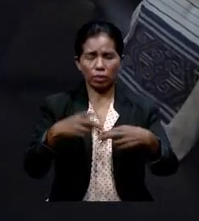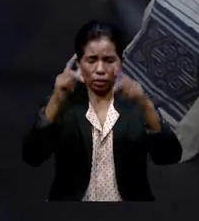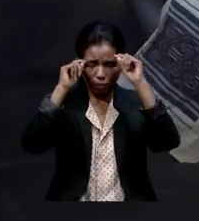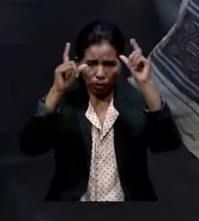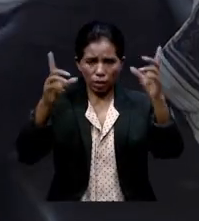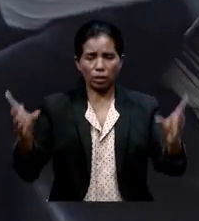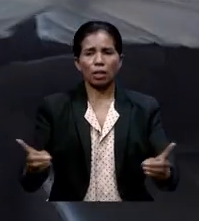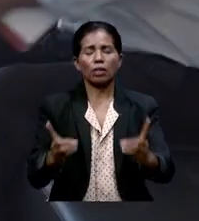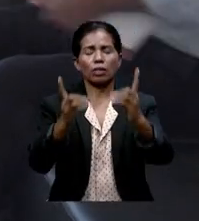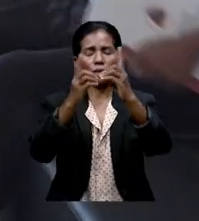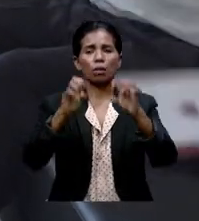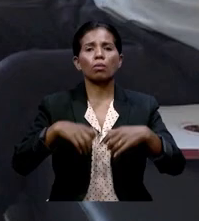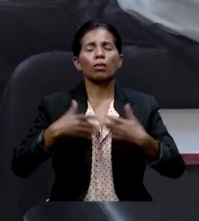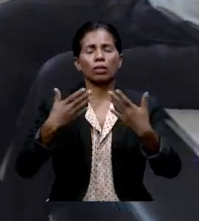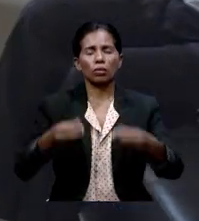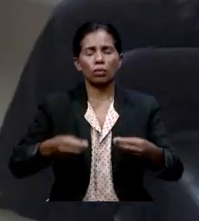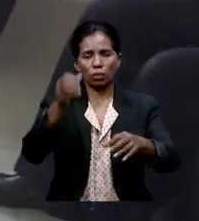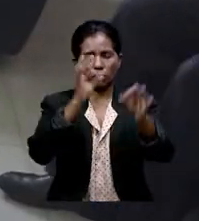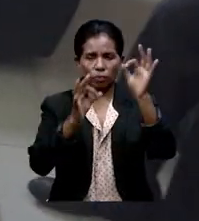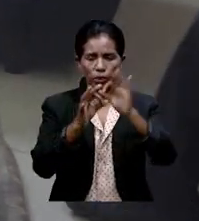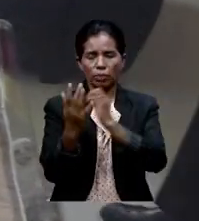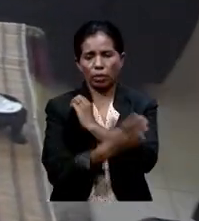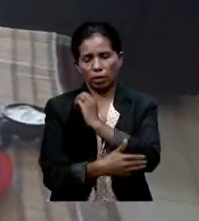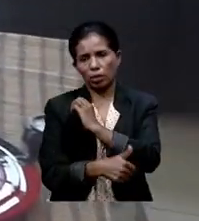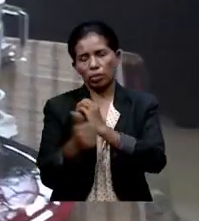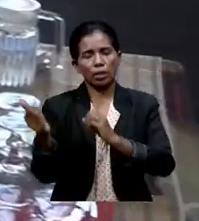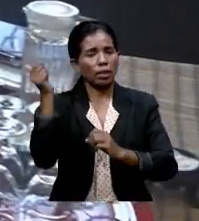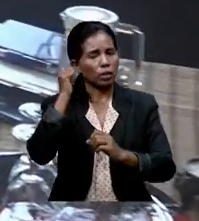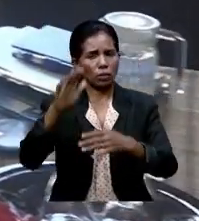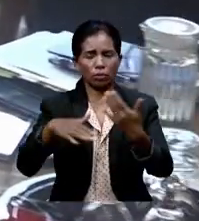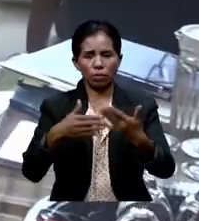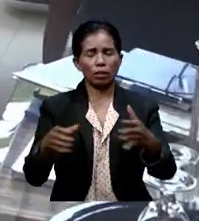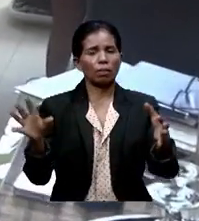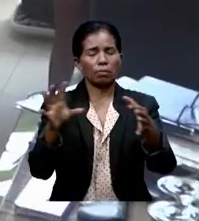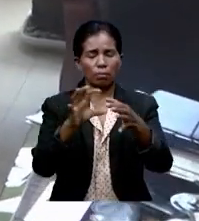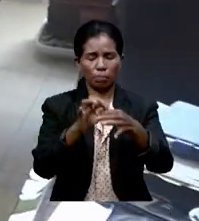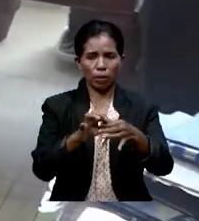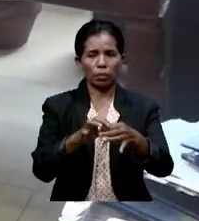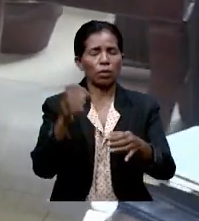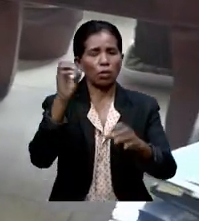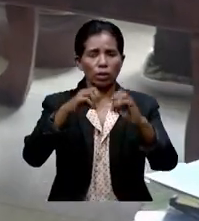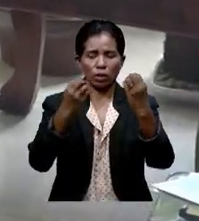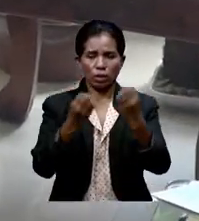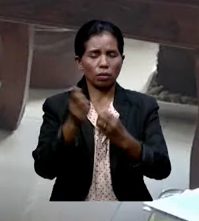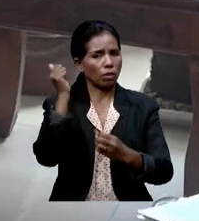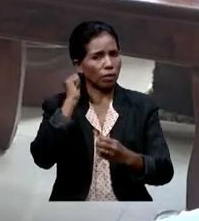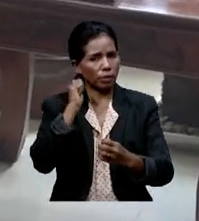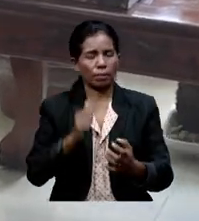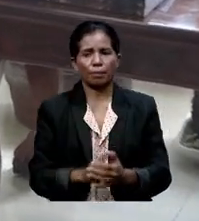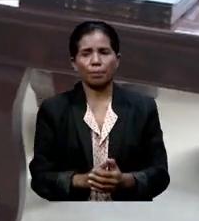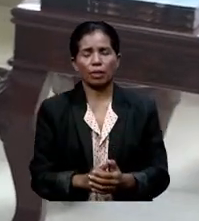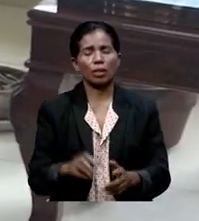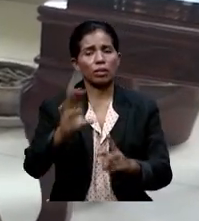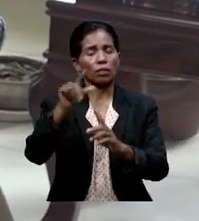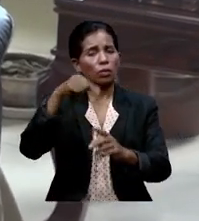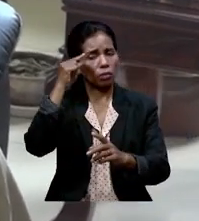Timor-Leste e Açoro, uma coisa foi confiança para a nação Sira e ASEAN Tomac, onde sai membro pleno organização NENIAN. Sefi governo sublinha